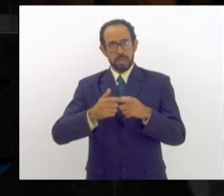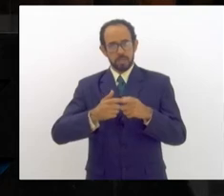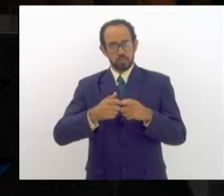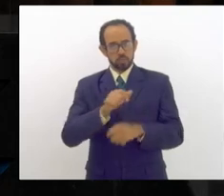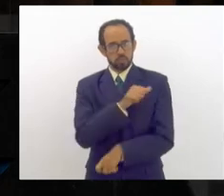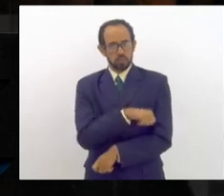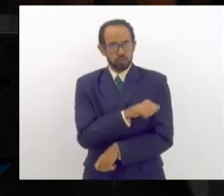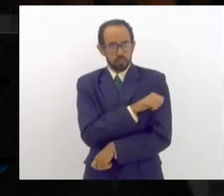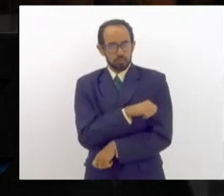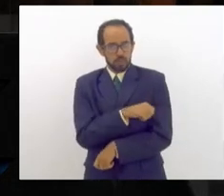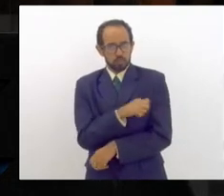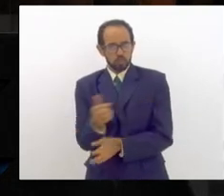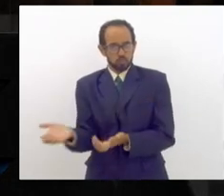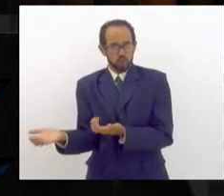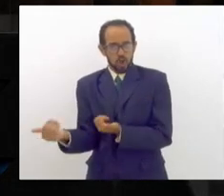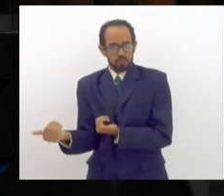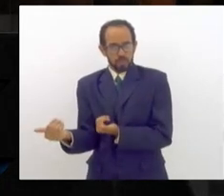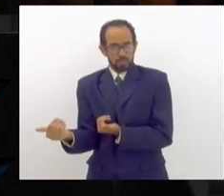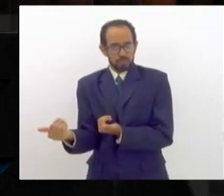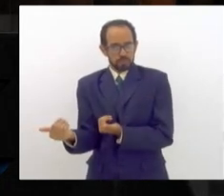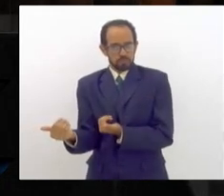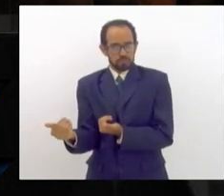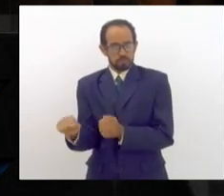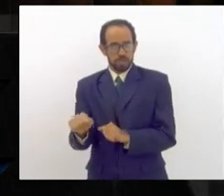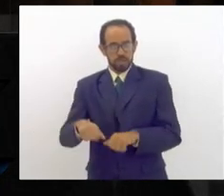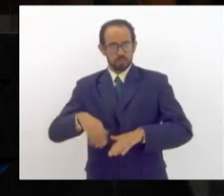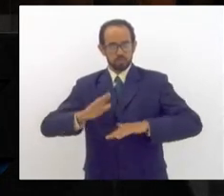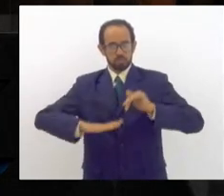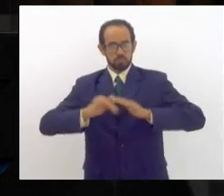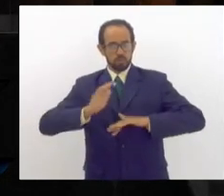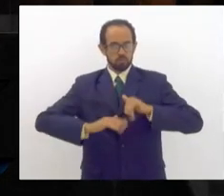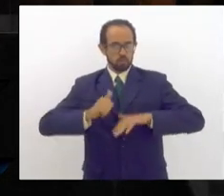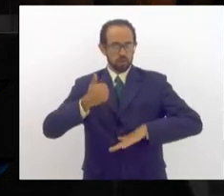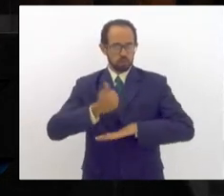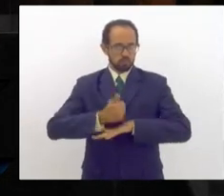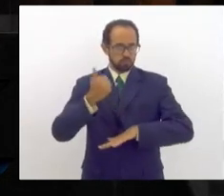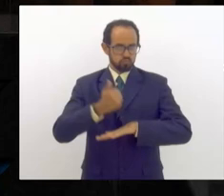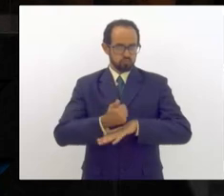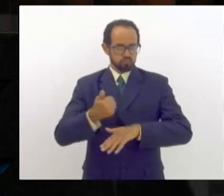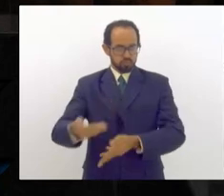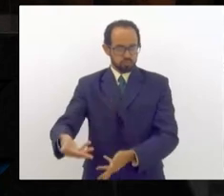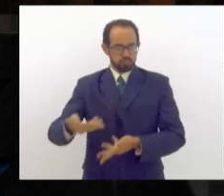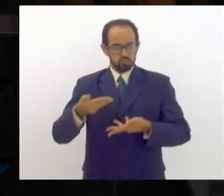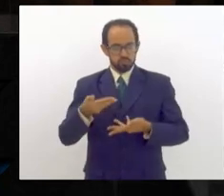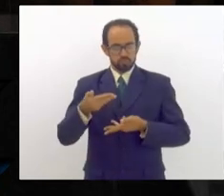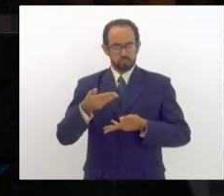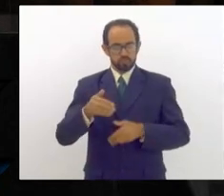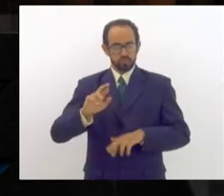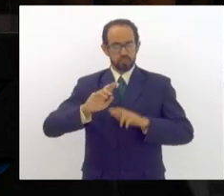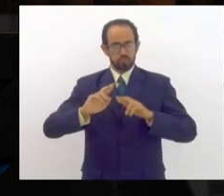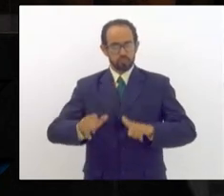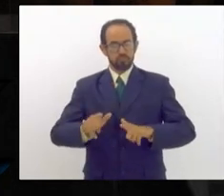para deixar os profissionais demais avaliação Para o atendimento diferenciado